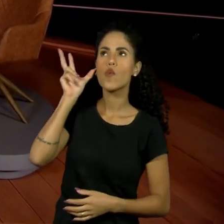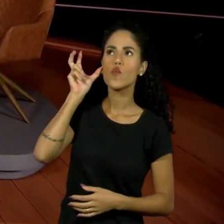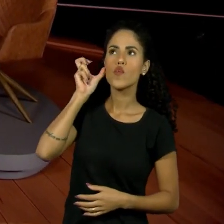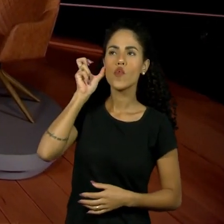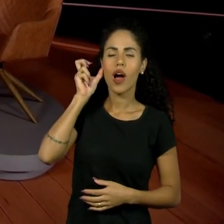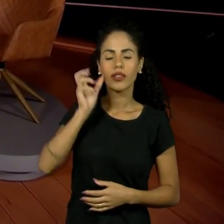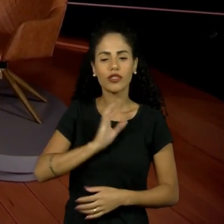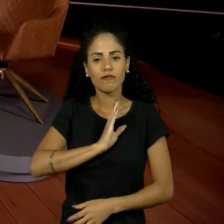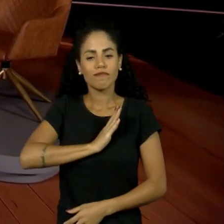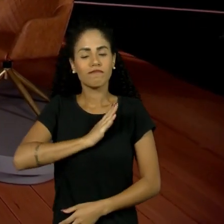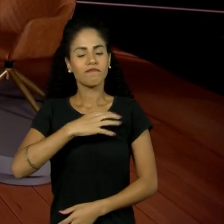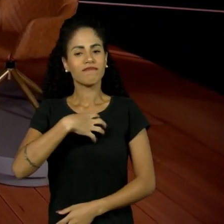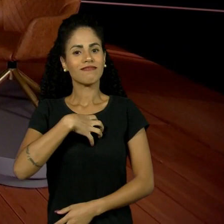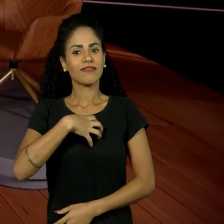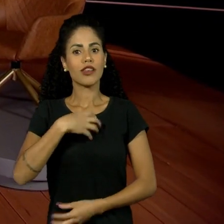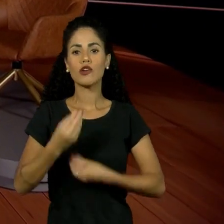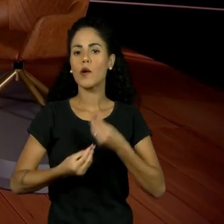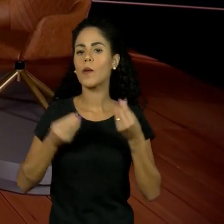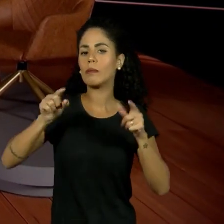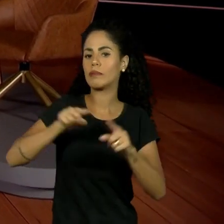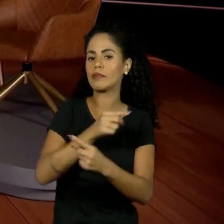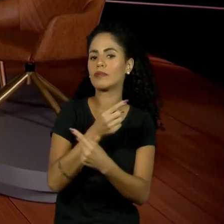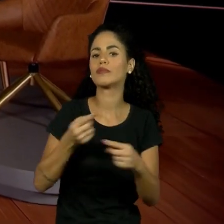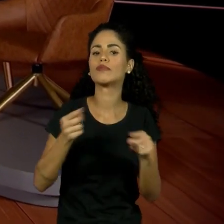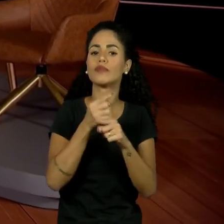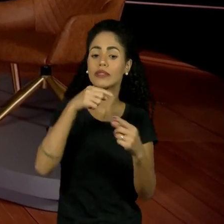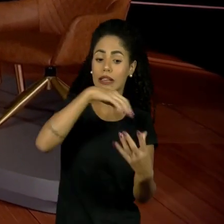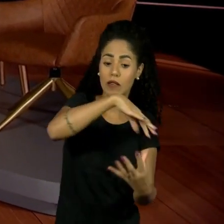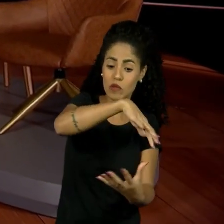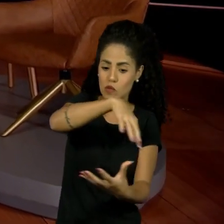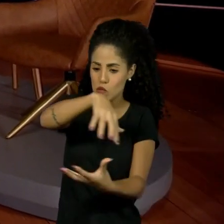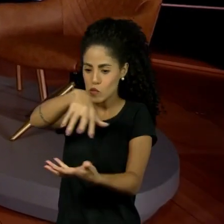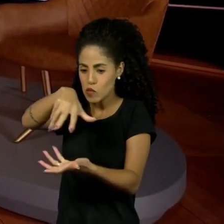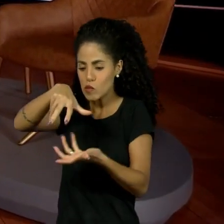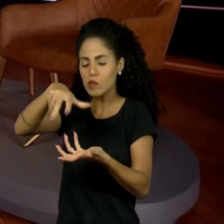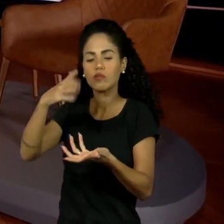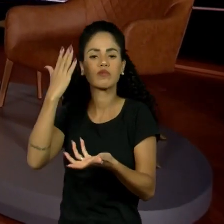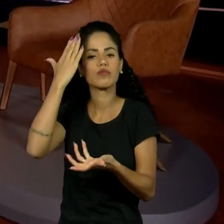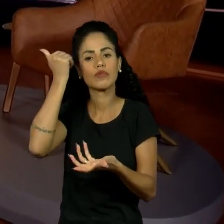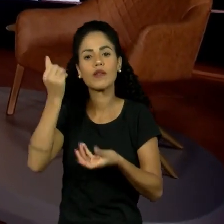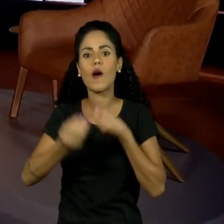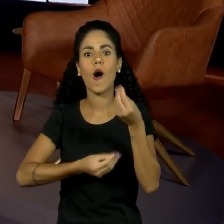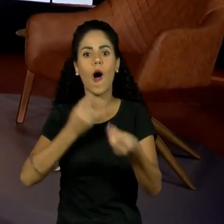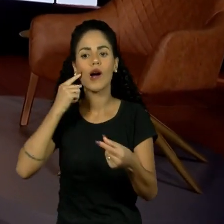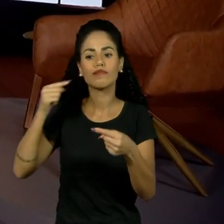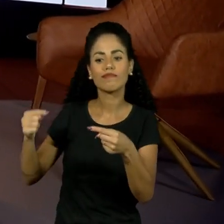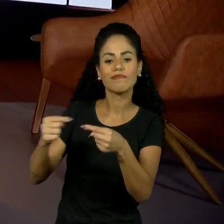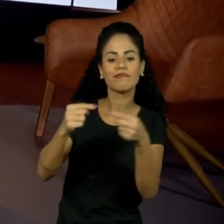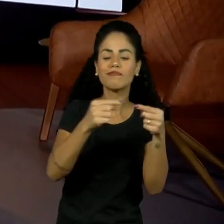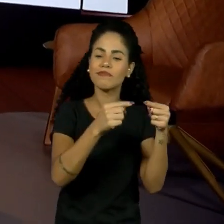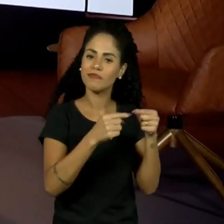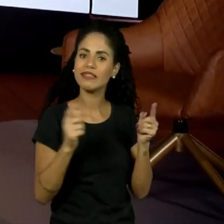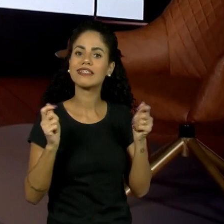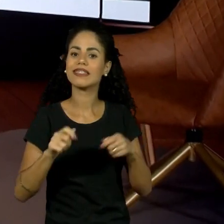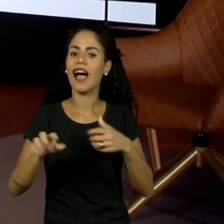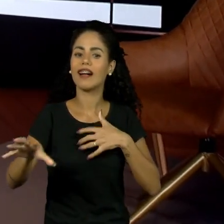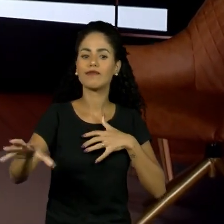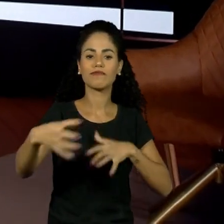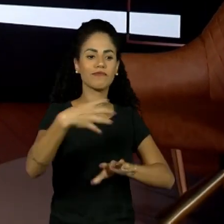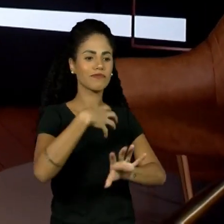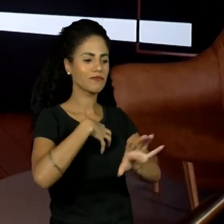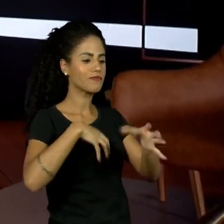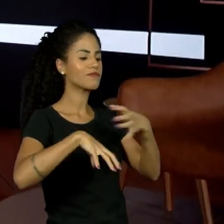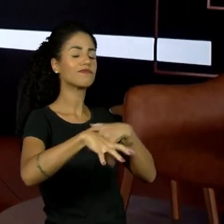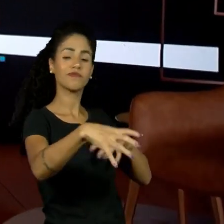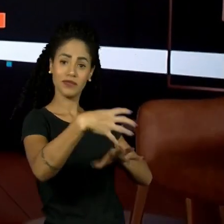gente. Através da música, pessoas de todo mundo se irmanam numa mesma ideia, numa mesma sintonia.